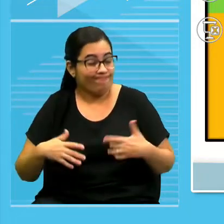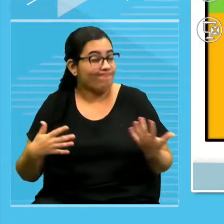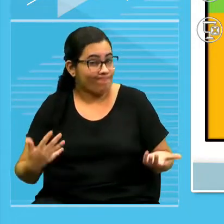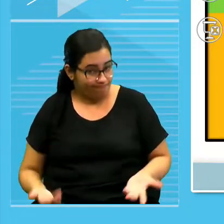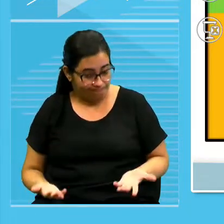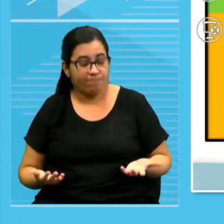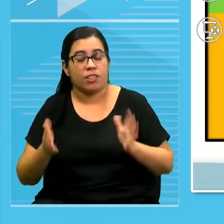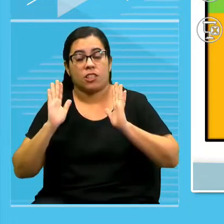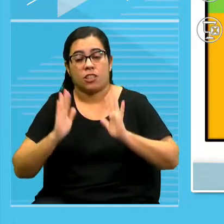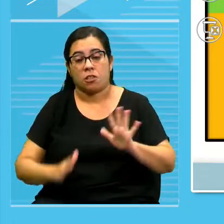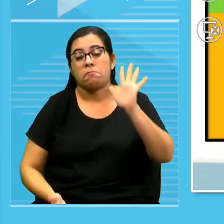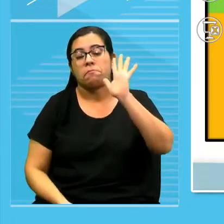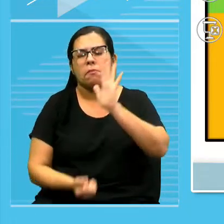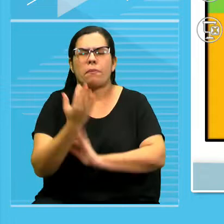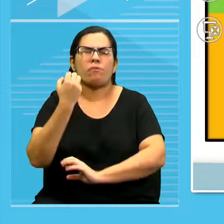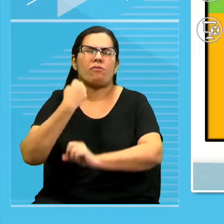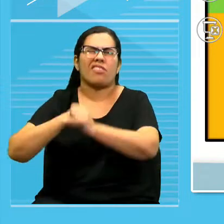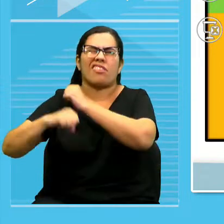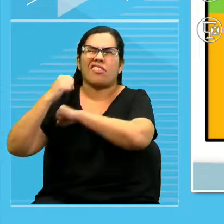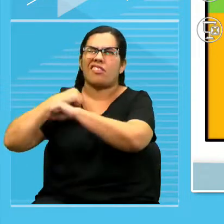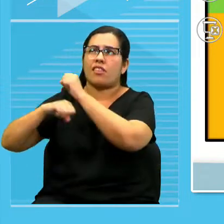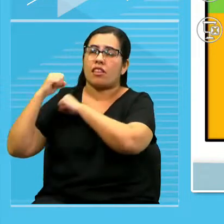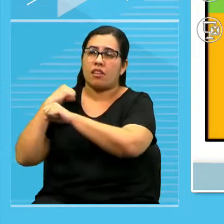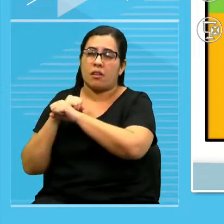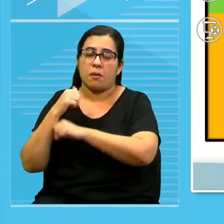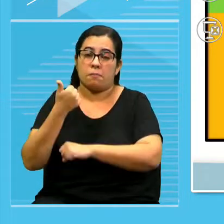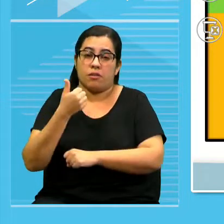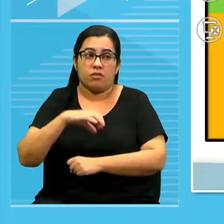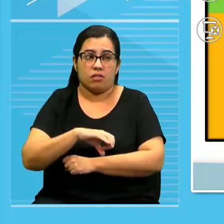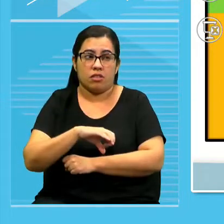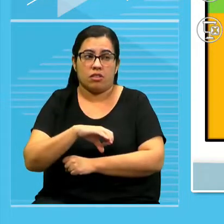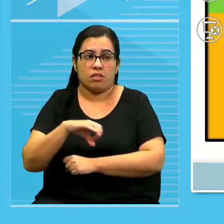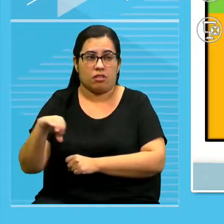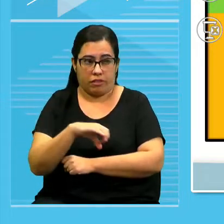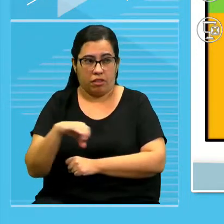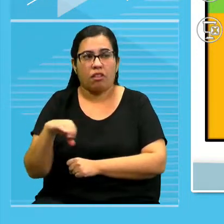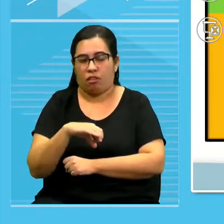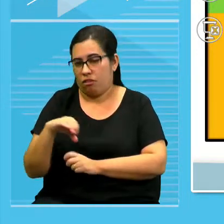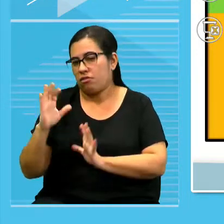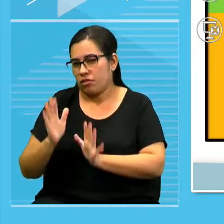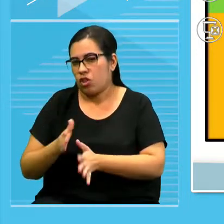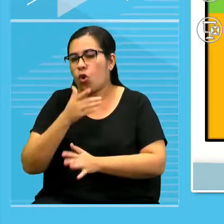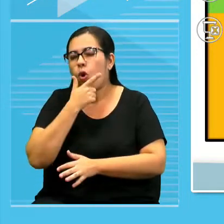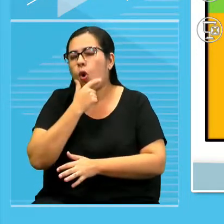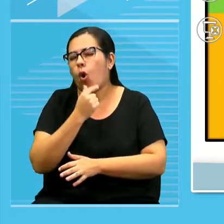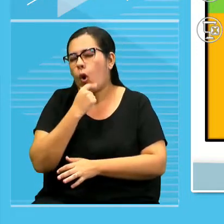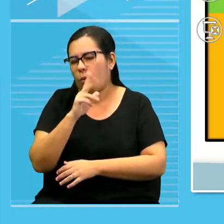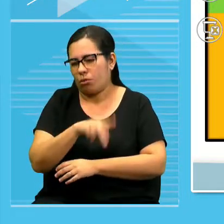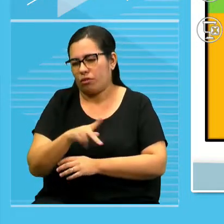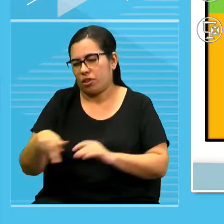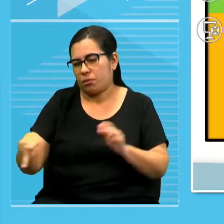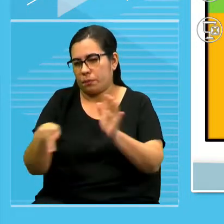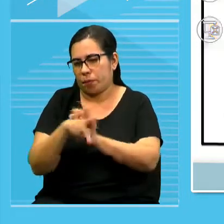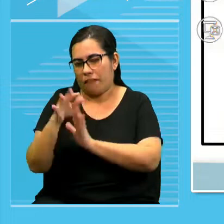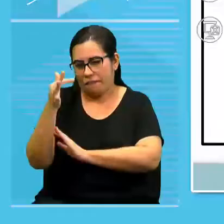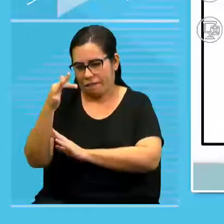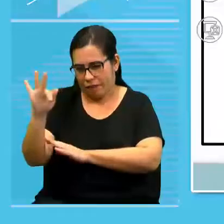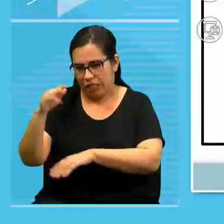elaborados no ano de 1994 por um professor francês ok